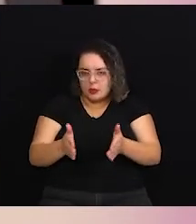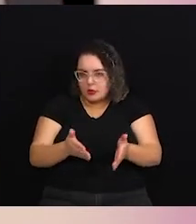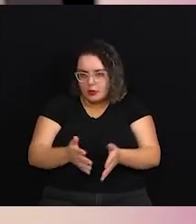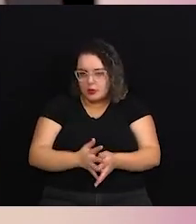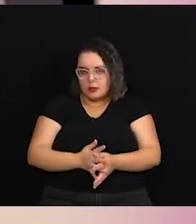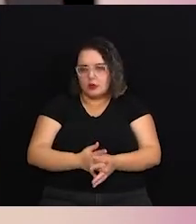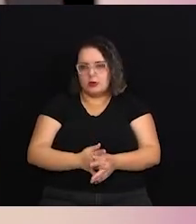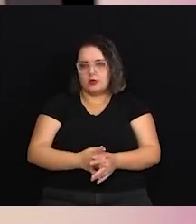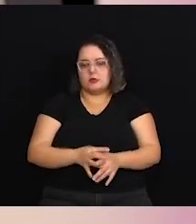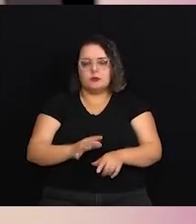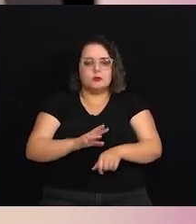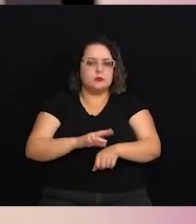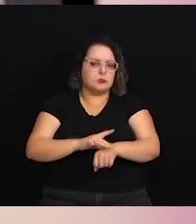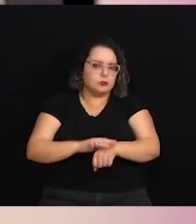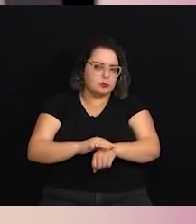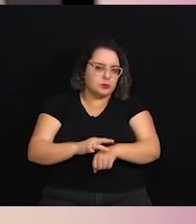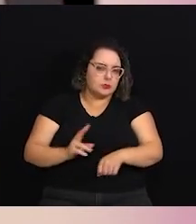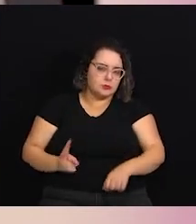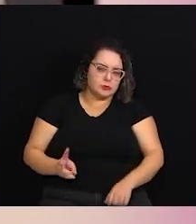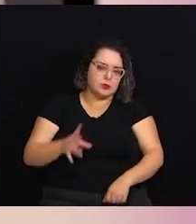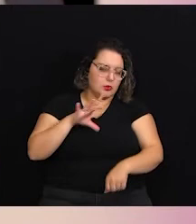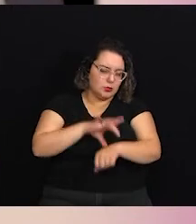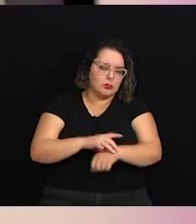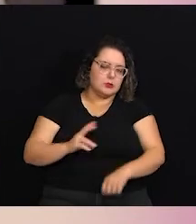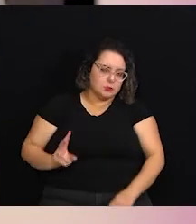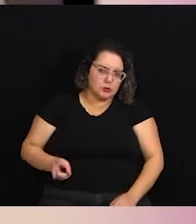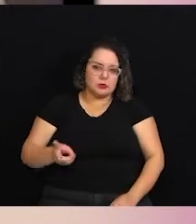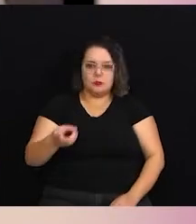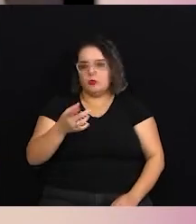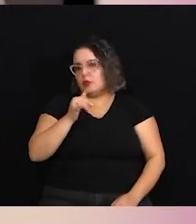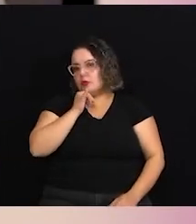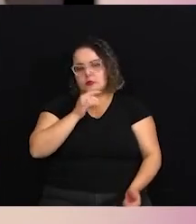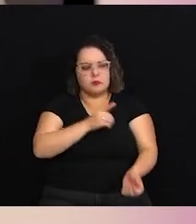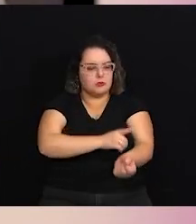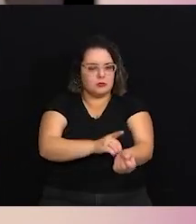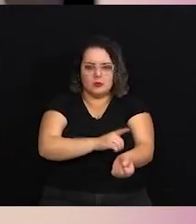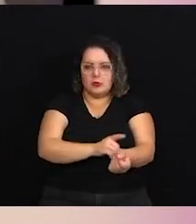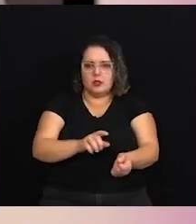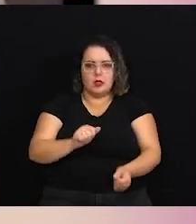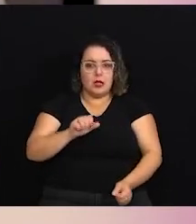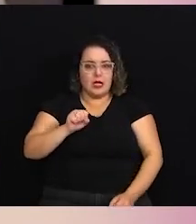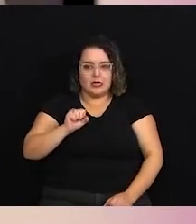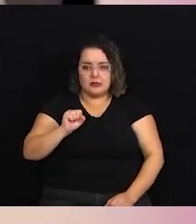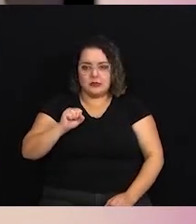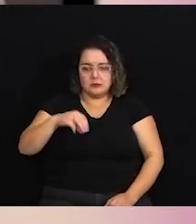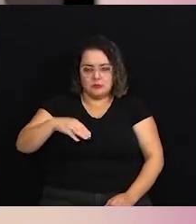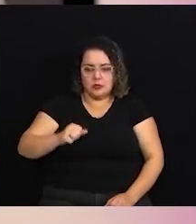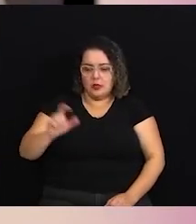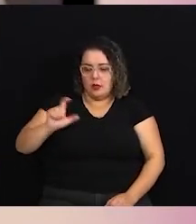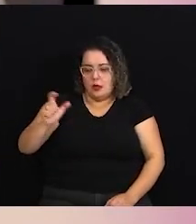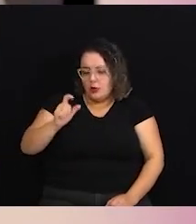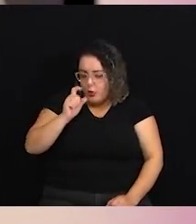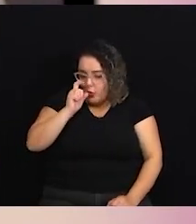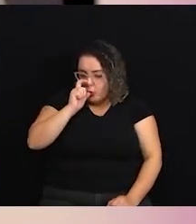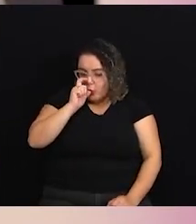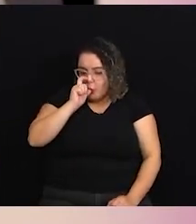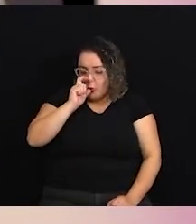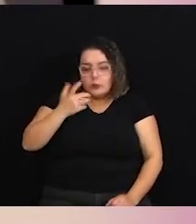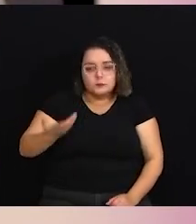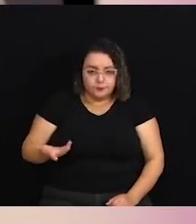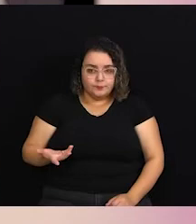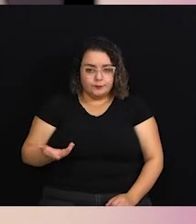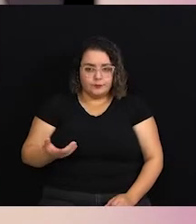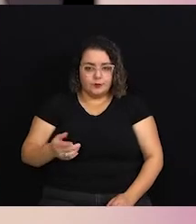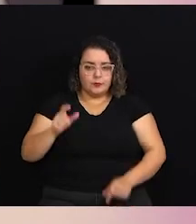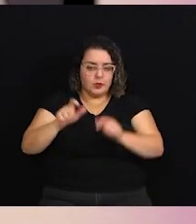para doenças crônicas e elas acontecem pessoas que têm diabetes e só tenha asma né Eu só tenho hipertensão